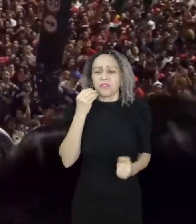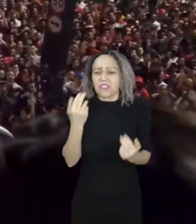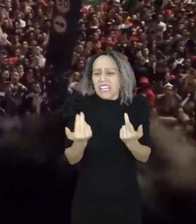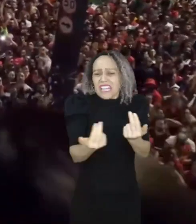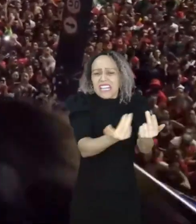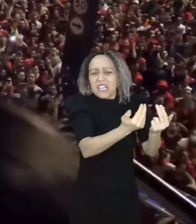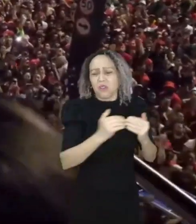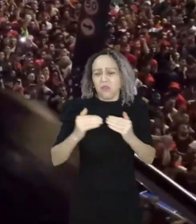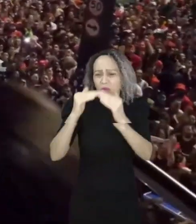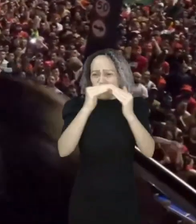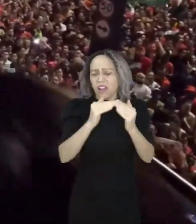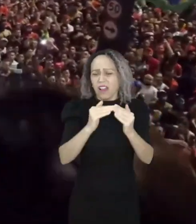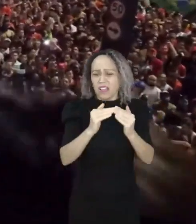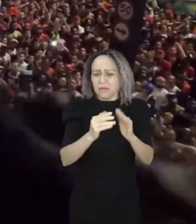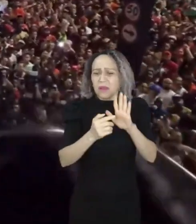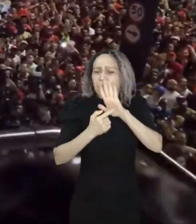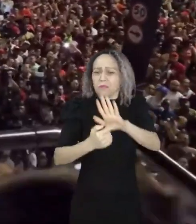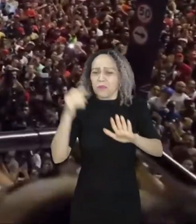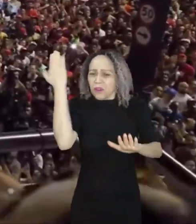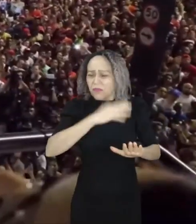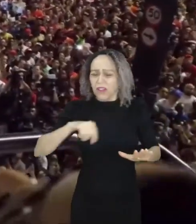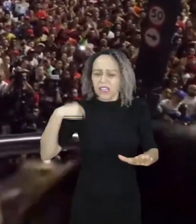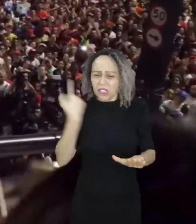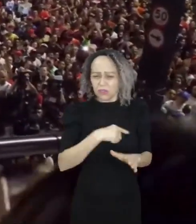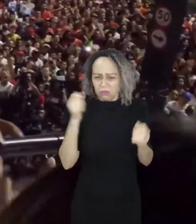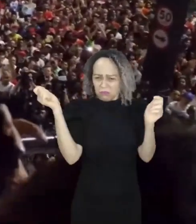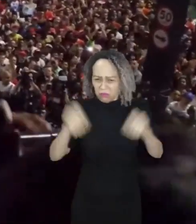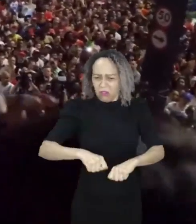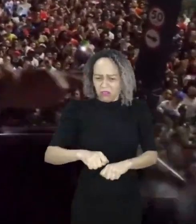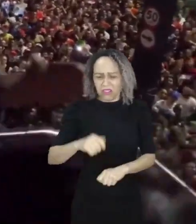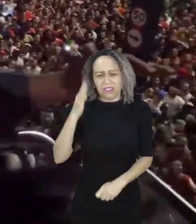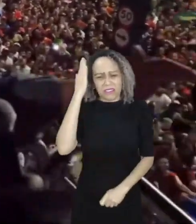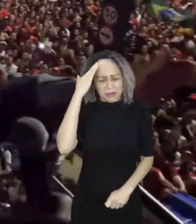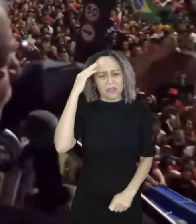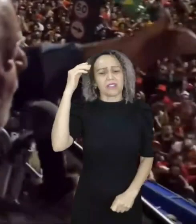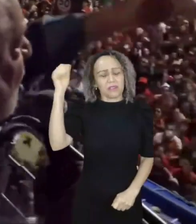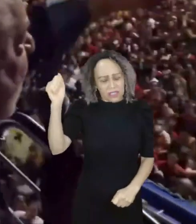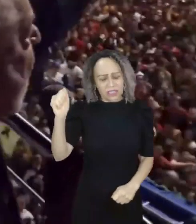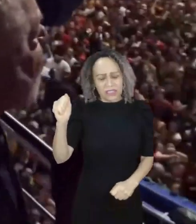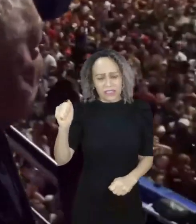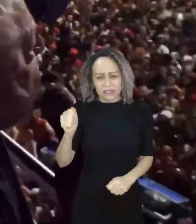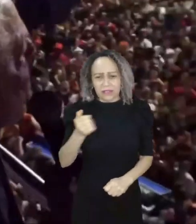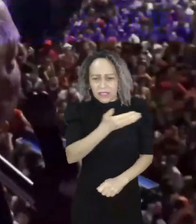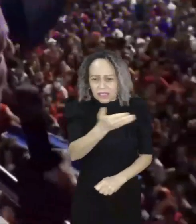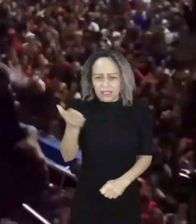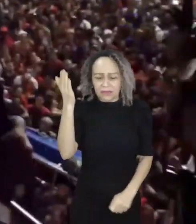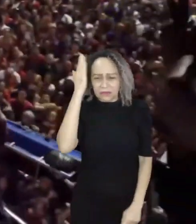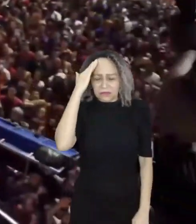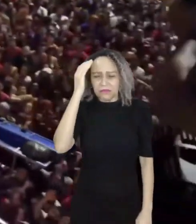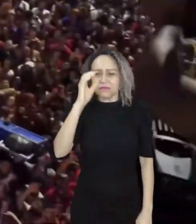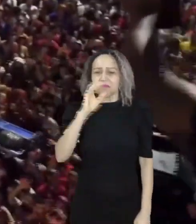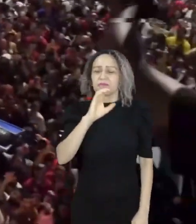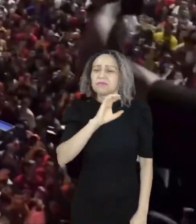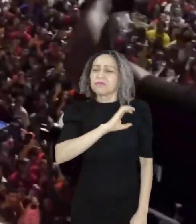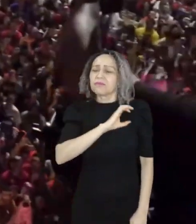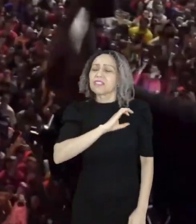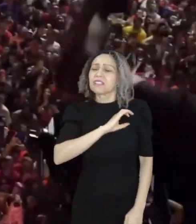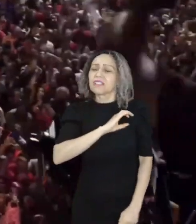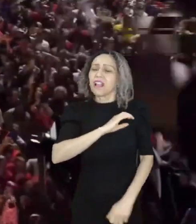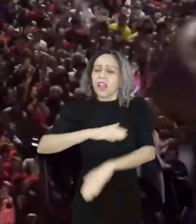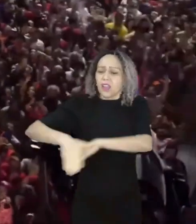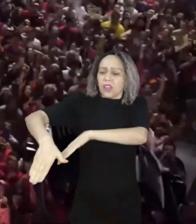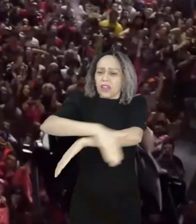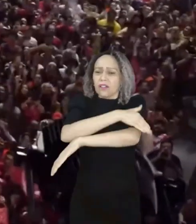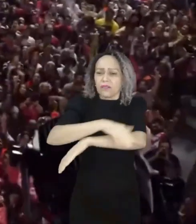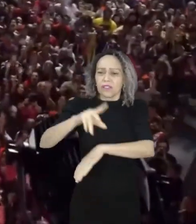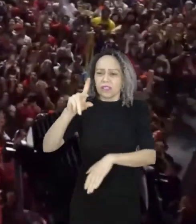que todo mundo tem sabedoria. Meus companheiros da minha esquerda, da Vila Paulista, um beijo